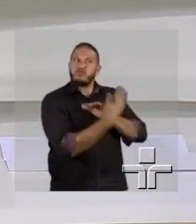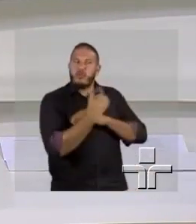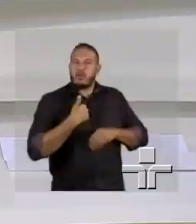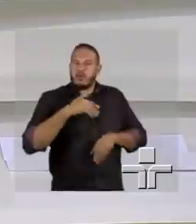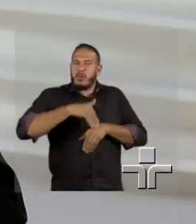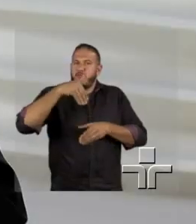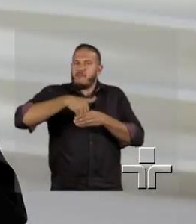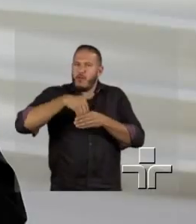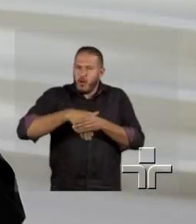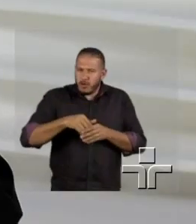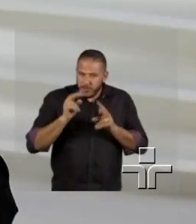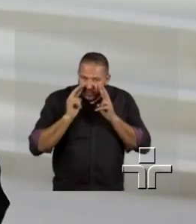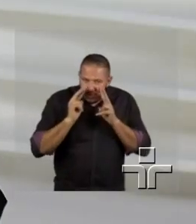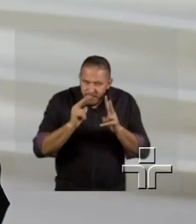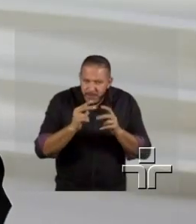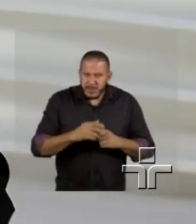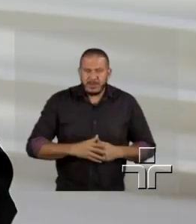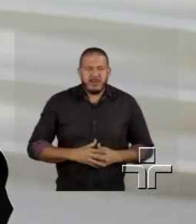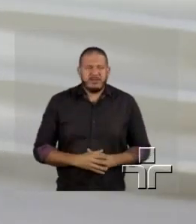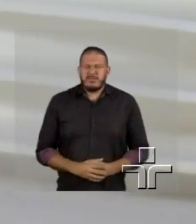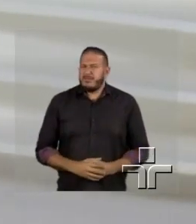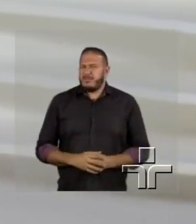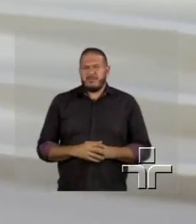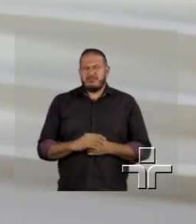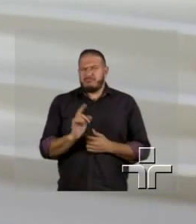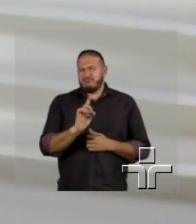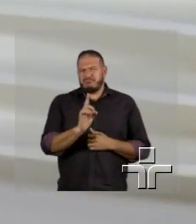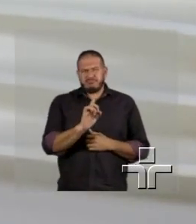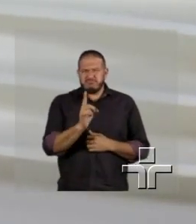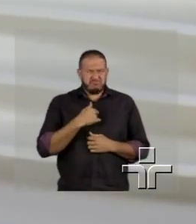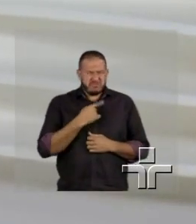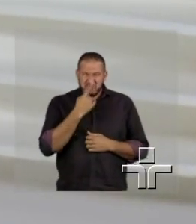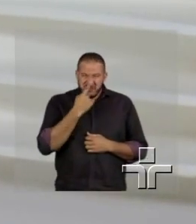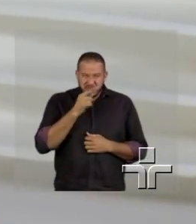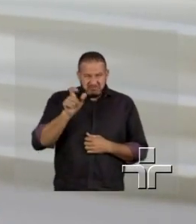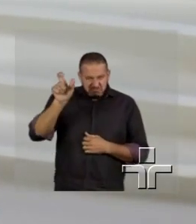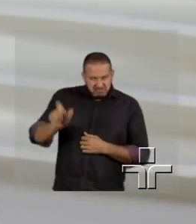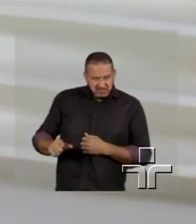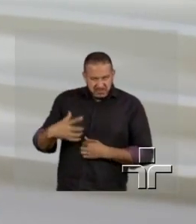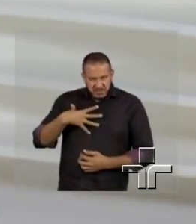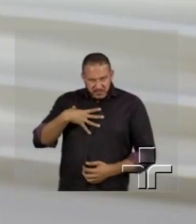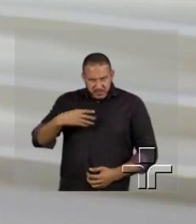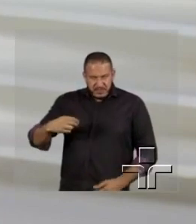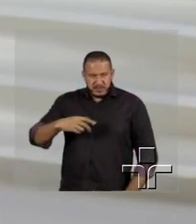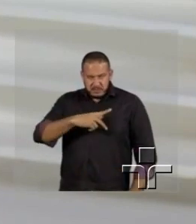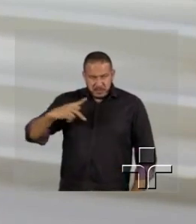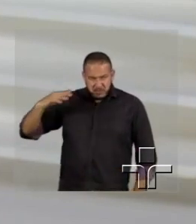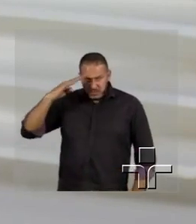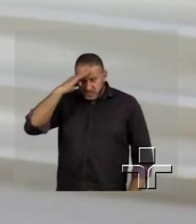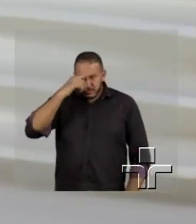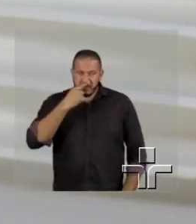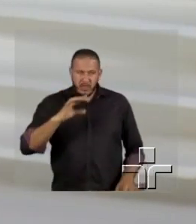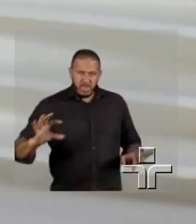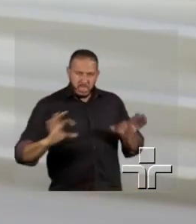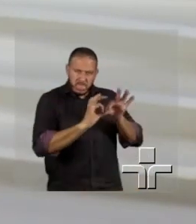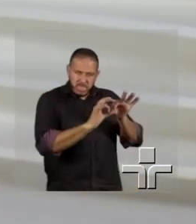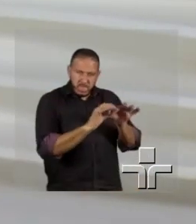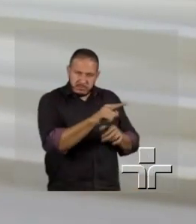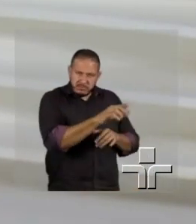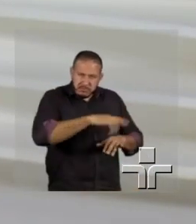milícias? Mas isso aí não aconteceu só aqui. Mas acontece aqui. Isso aí aconteceu em outros países e você tem que ter um processo de